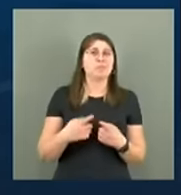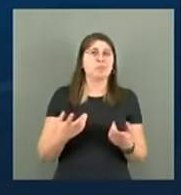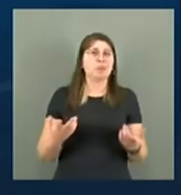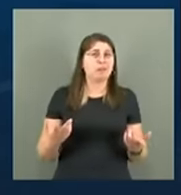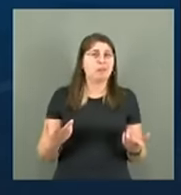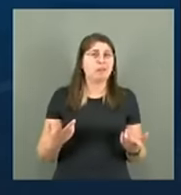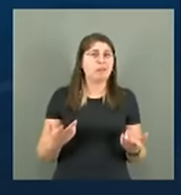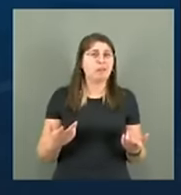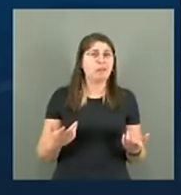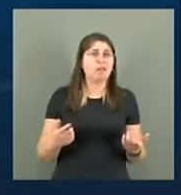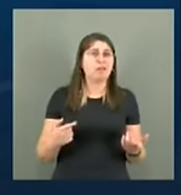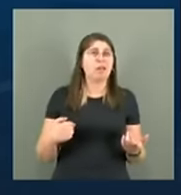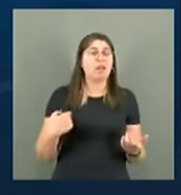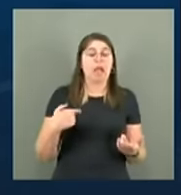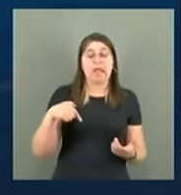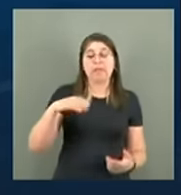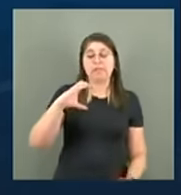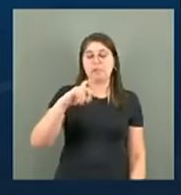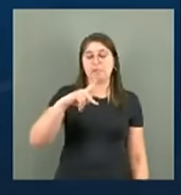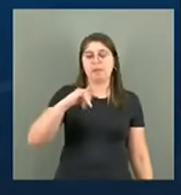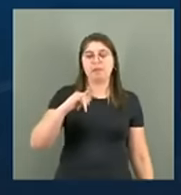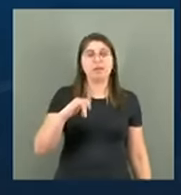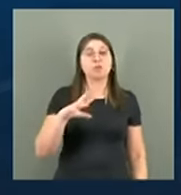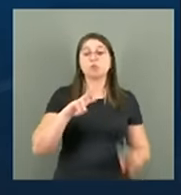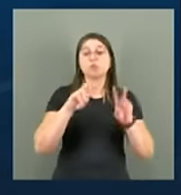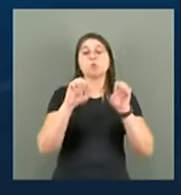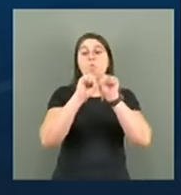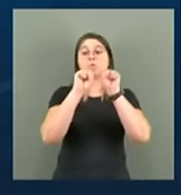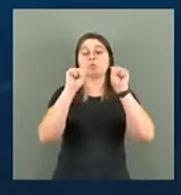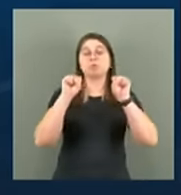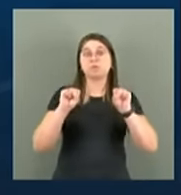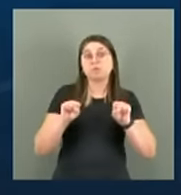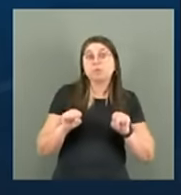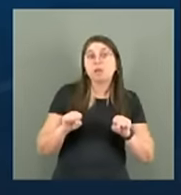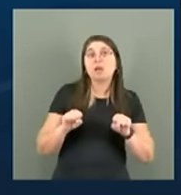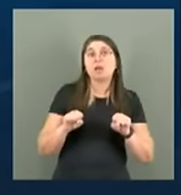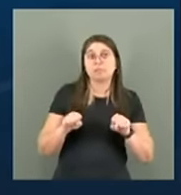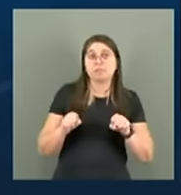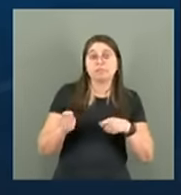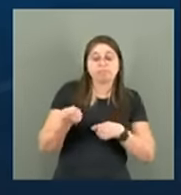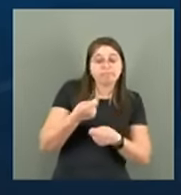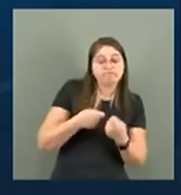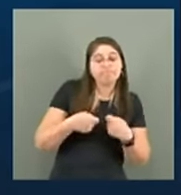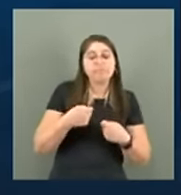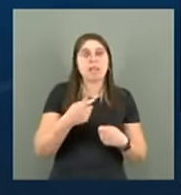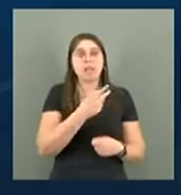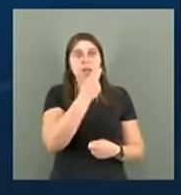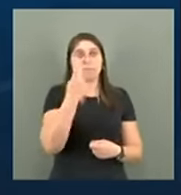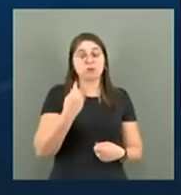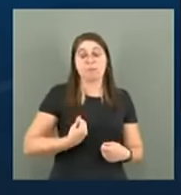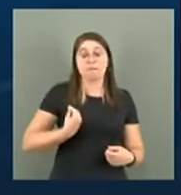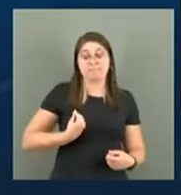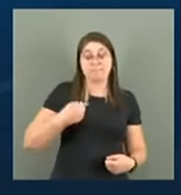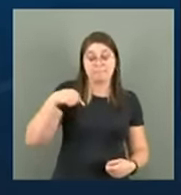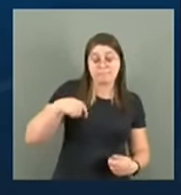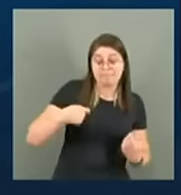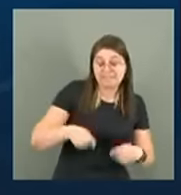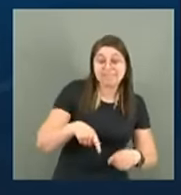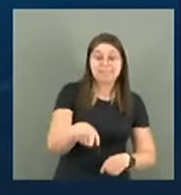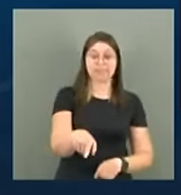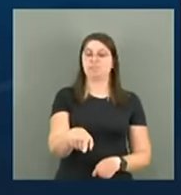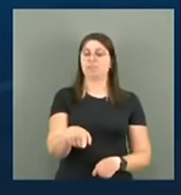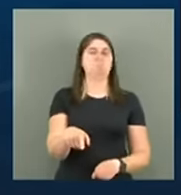a gente está fazendo uma CPI de um sistema e, pô, as pessoas que tinham que estar aí não estão,